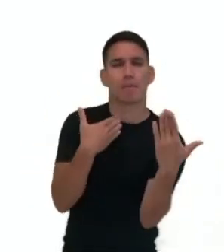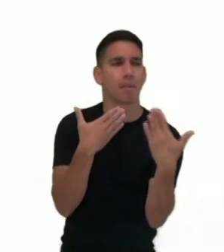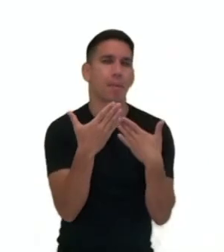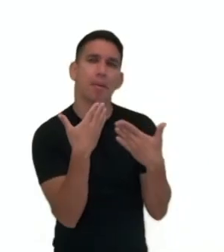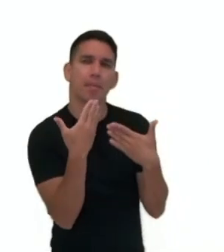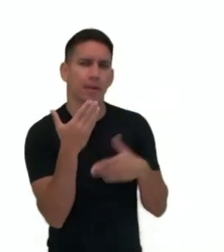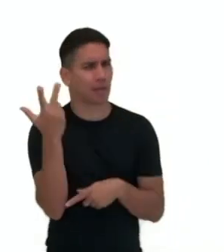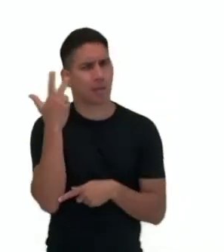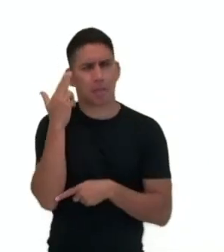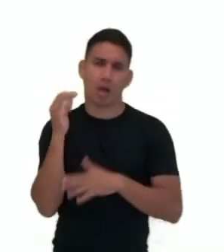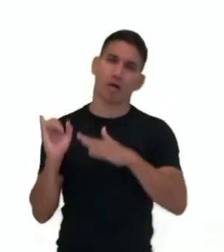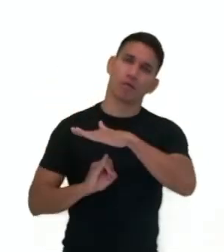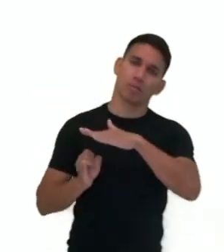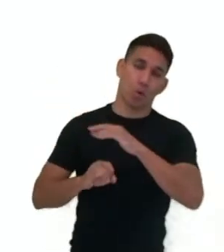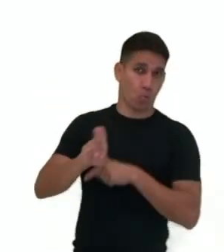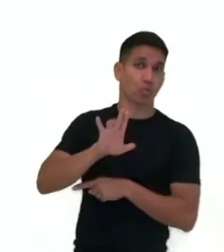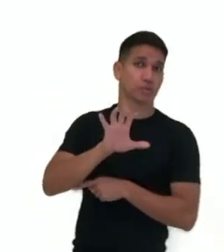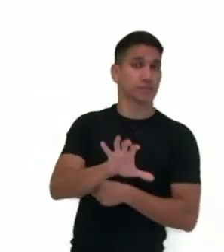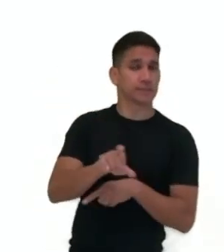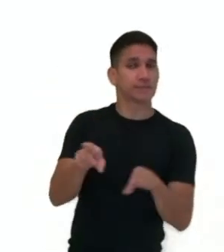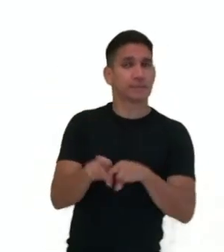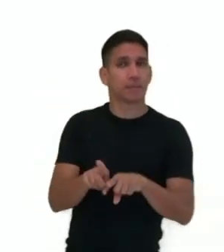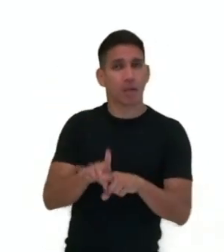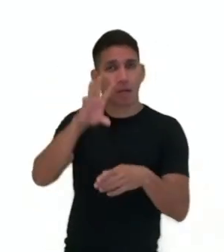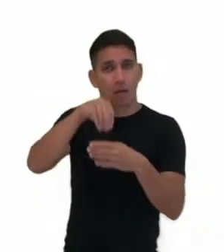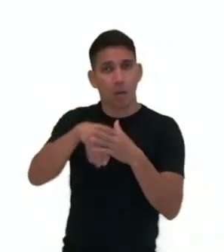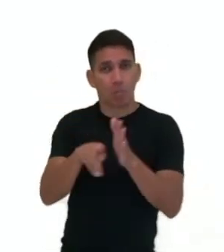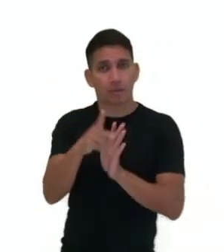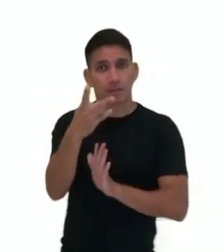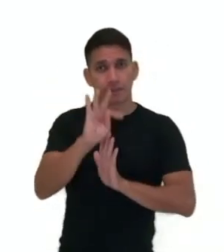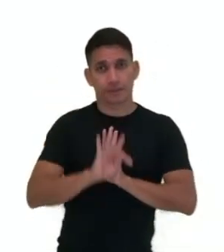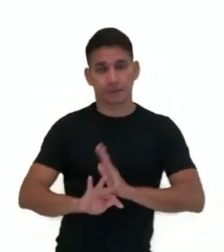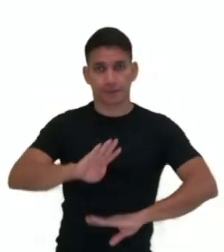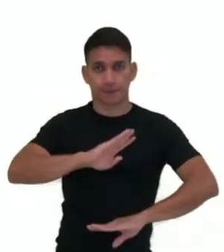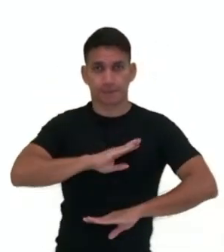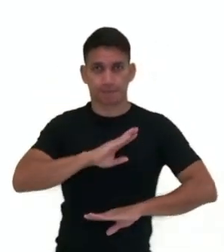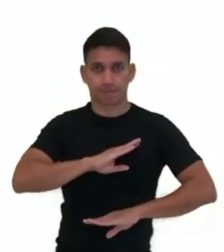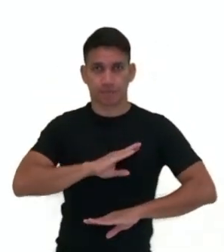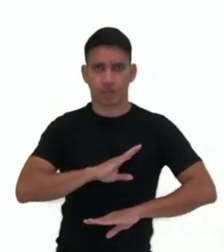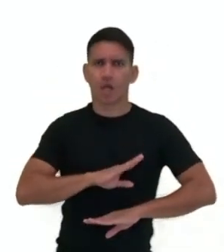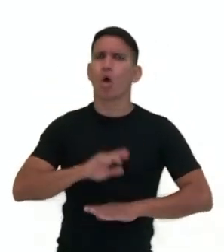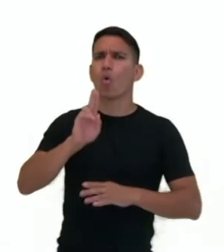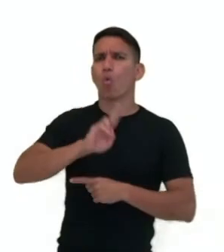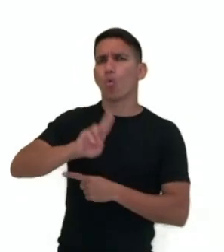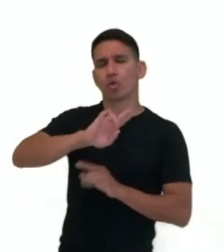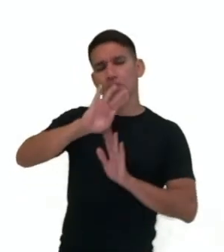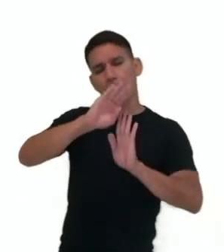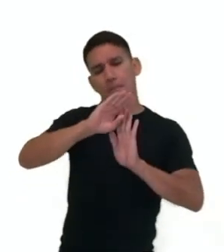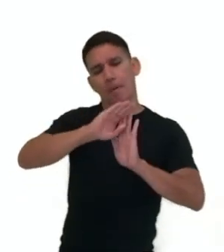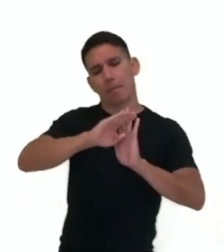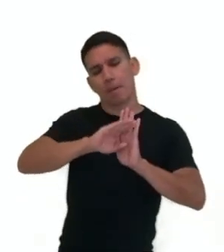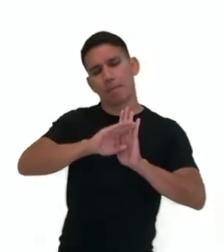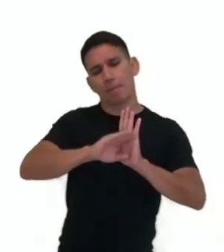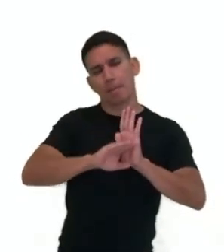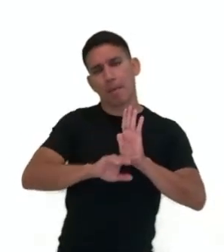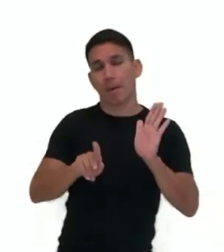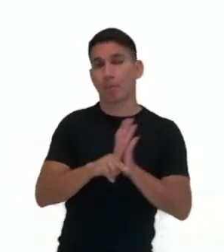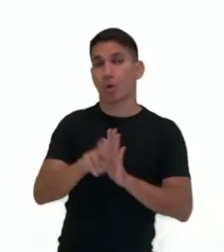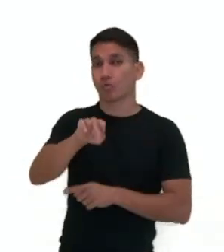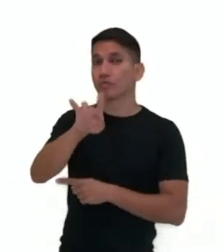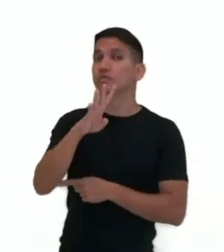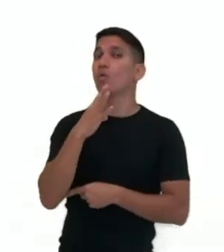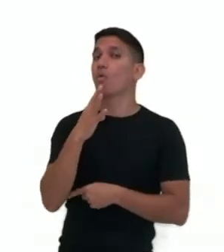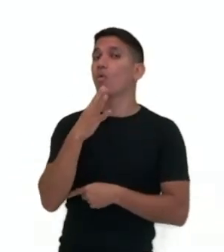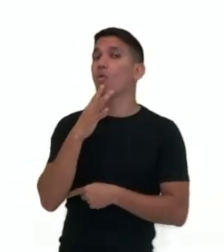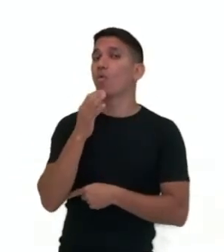Então, utilize isso também dentro ali do seu caos. Faça uma lista de expressões regionais que você conheça,